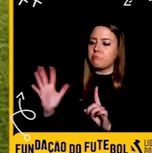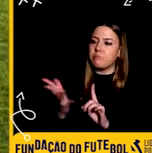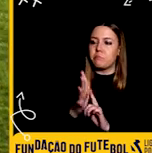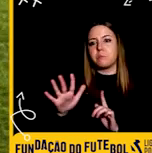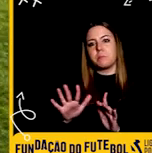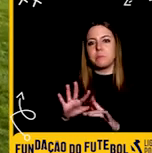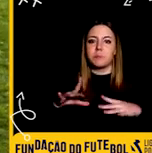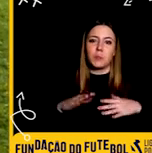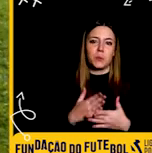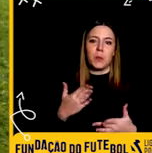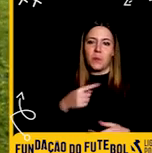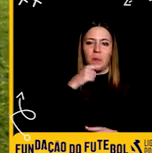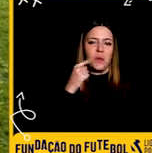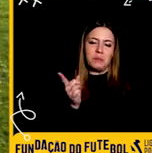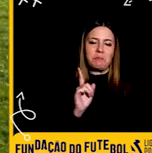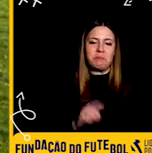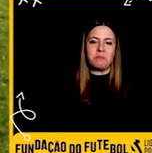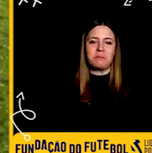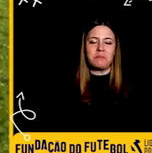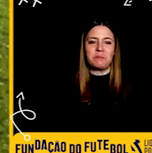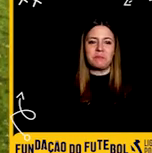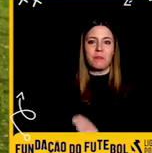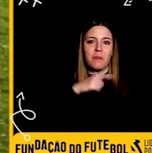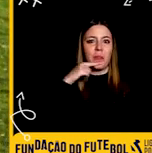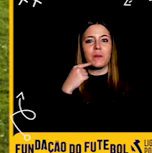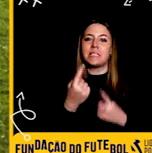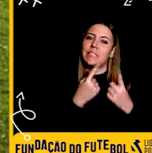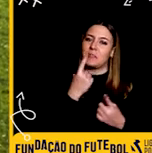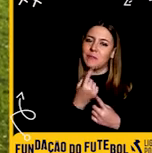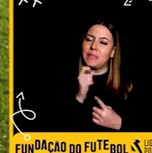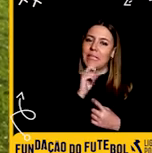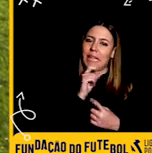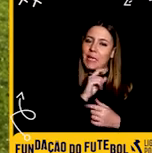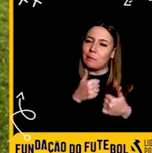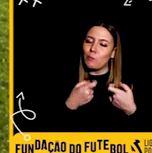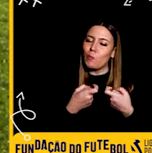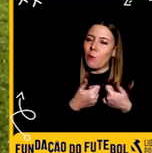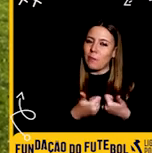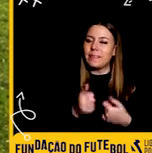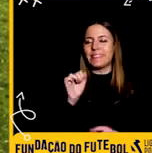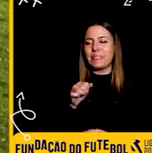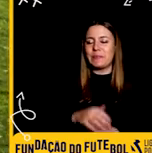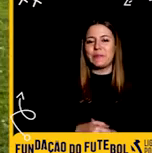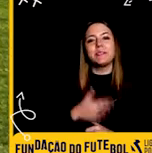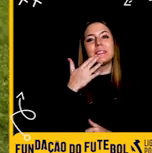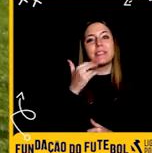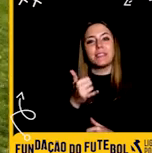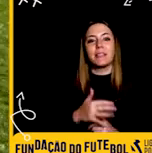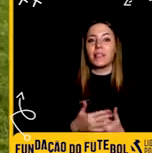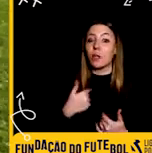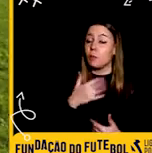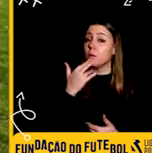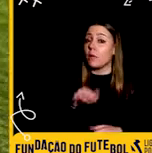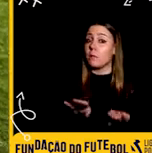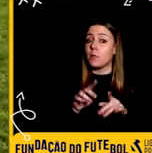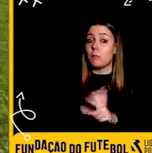bonito. Do que pelo pastel, em concreto. O pastel às vezes é a cereja no topo do bolo, não é? Exato, exato. Vamos tentar. Vou